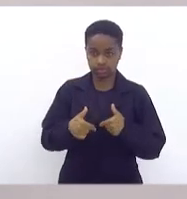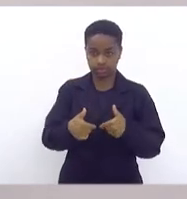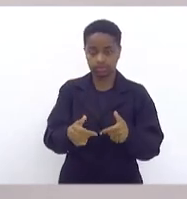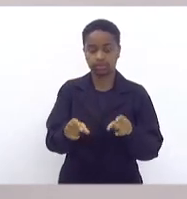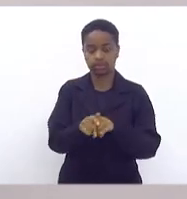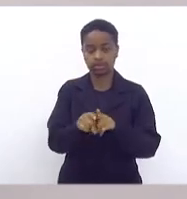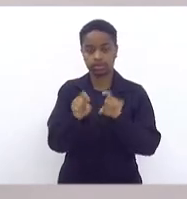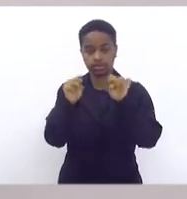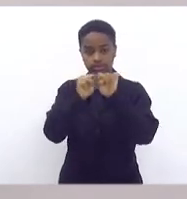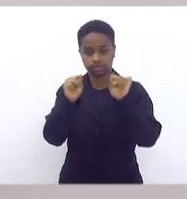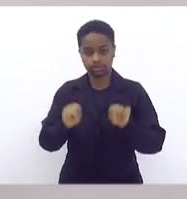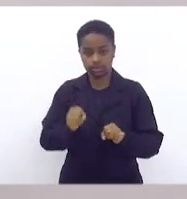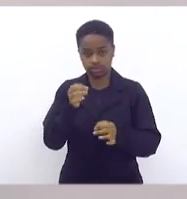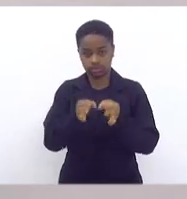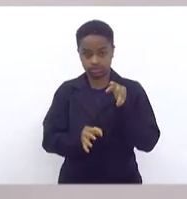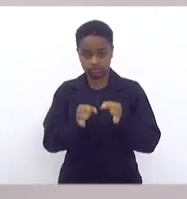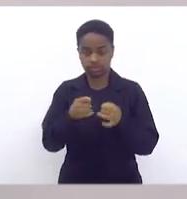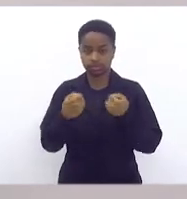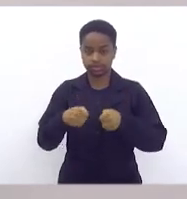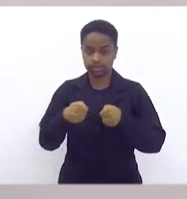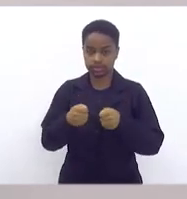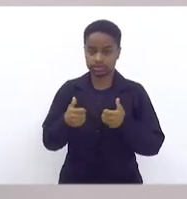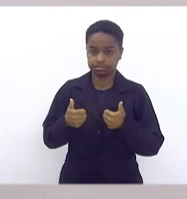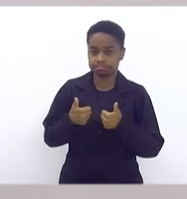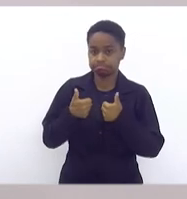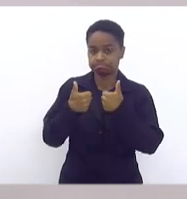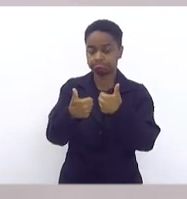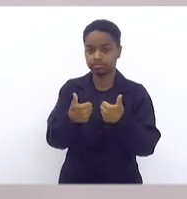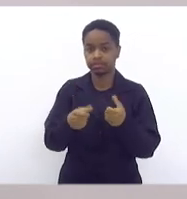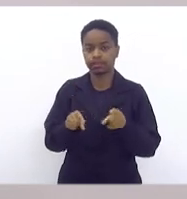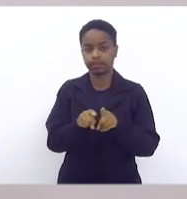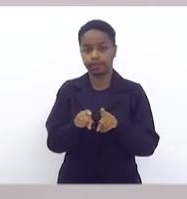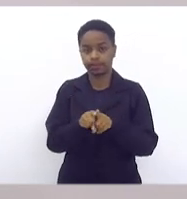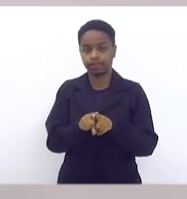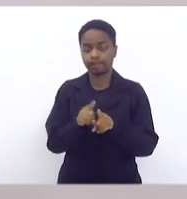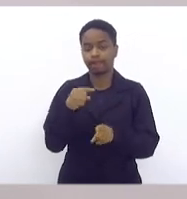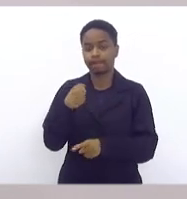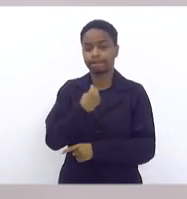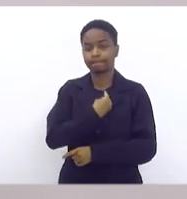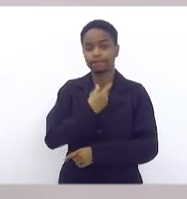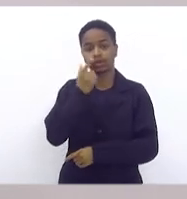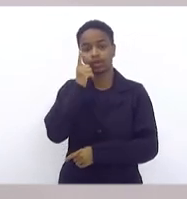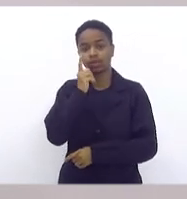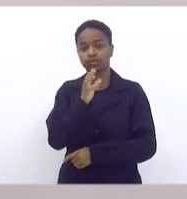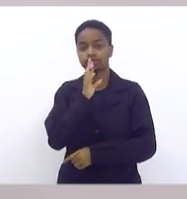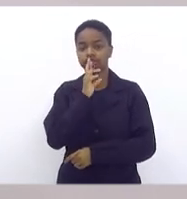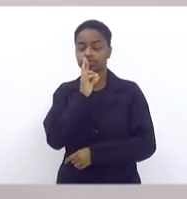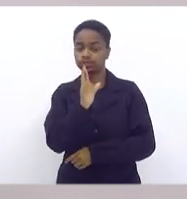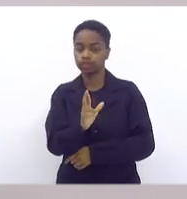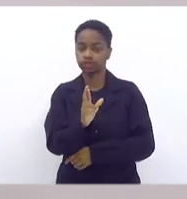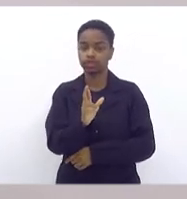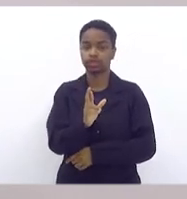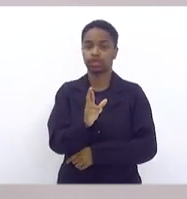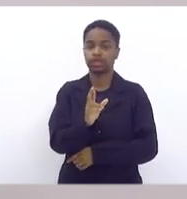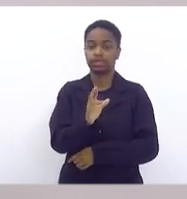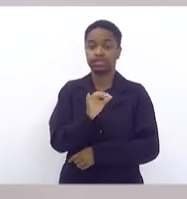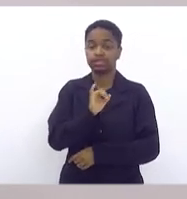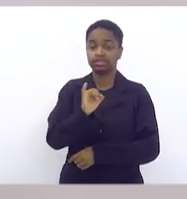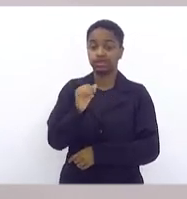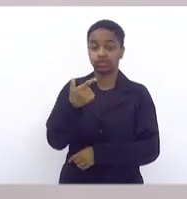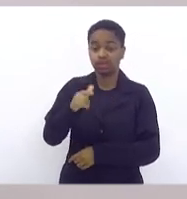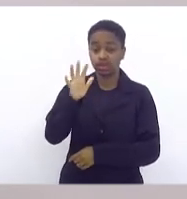sistema de Justiça possa ser eficiente suficiente eh para que nós possamos dar respostas aos crimes sem solução mas